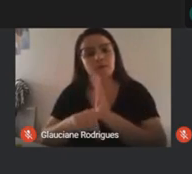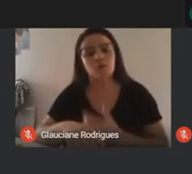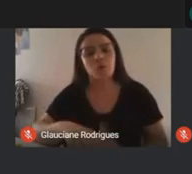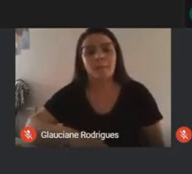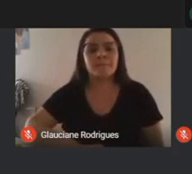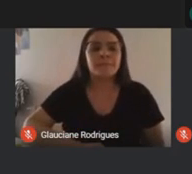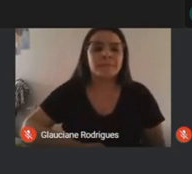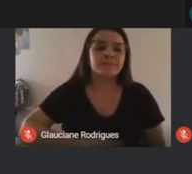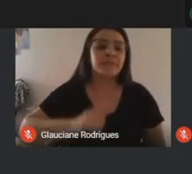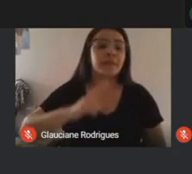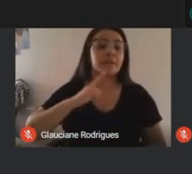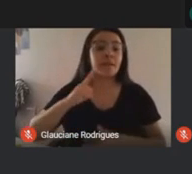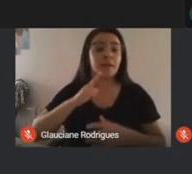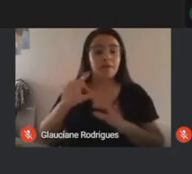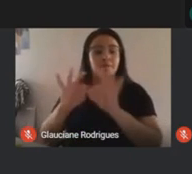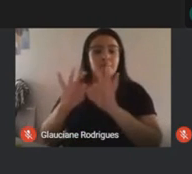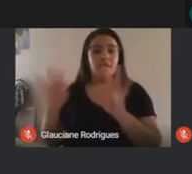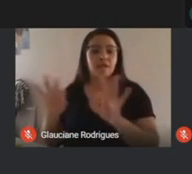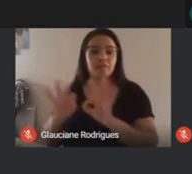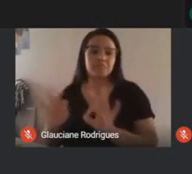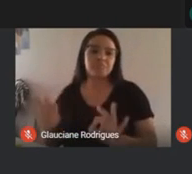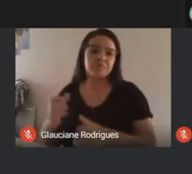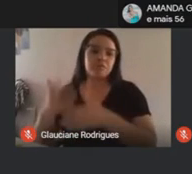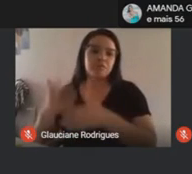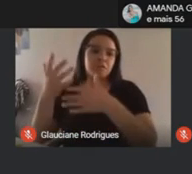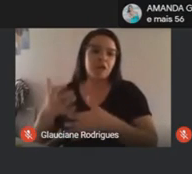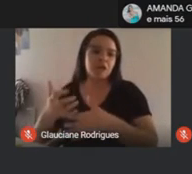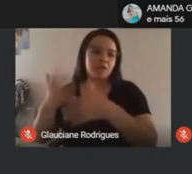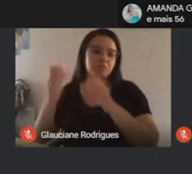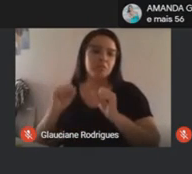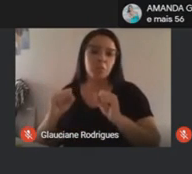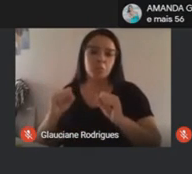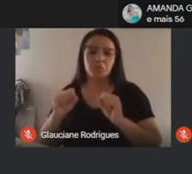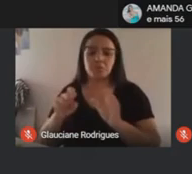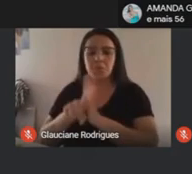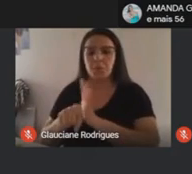Pode mandar no chat ou até falar no microfone se alguém tiver mais alguma pergunta.